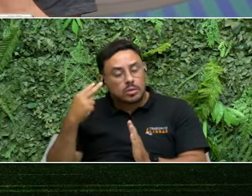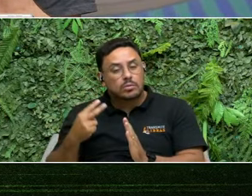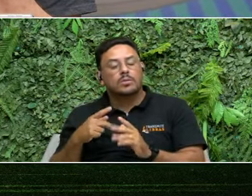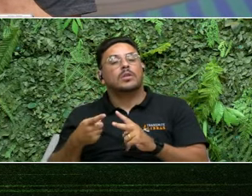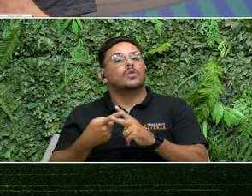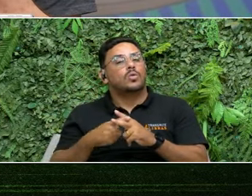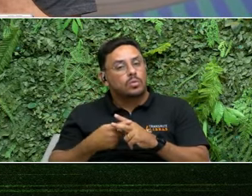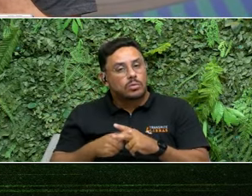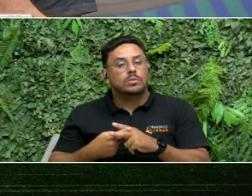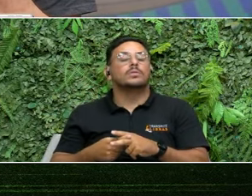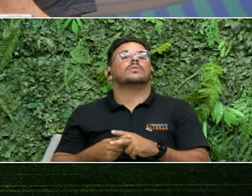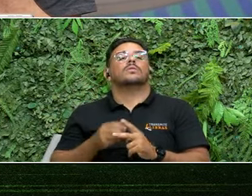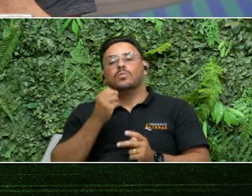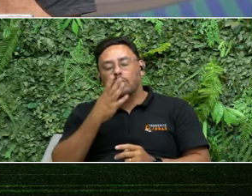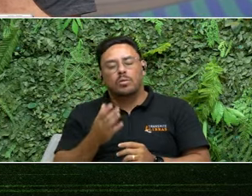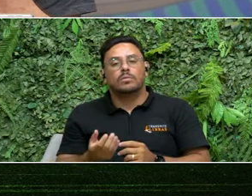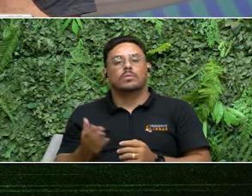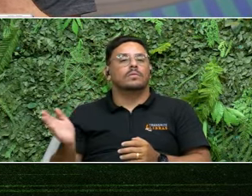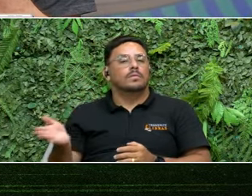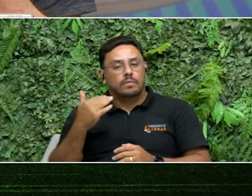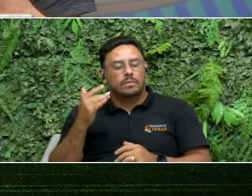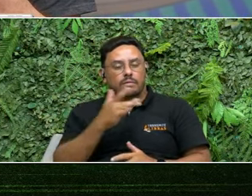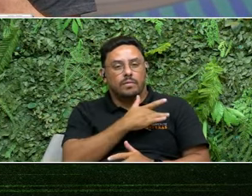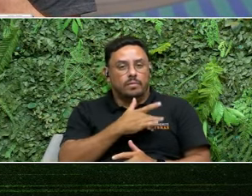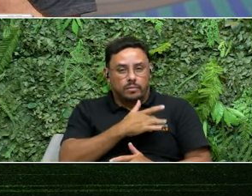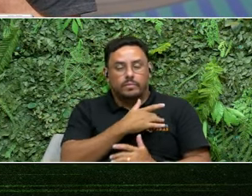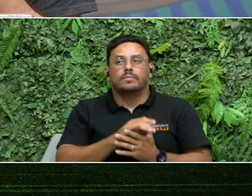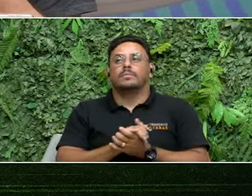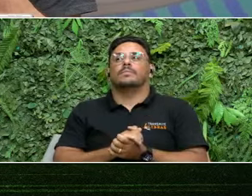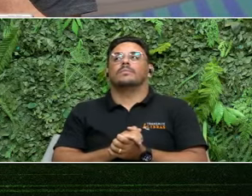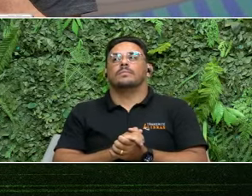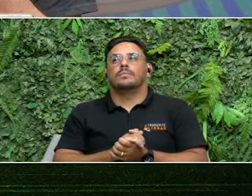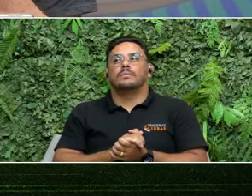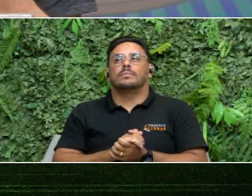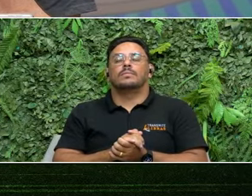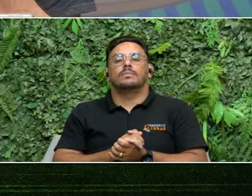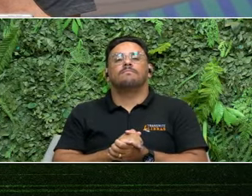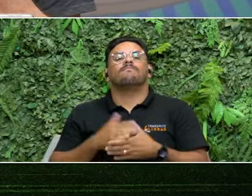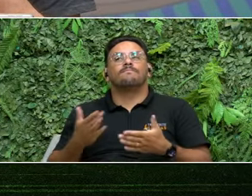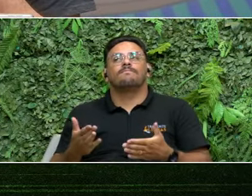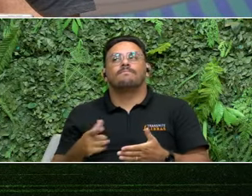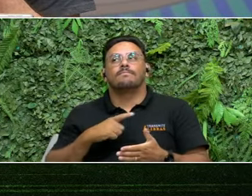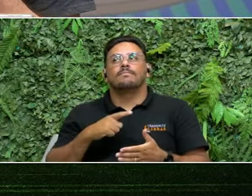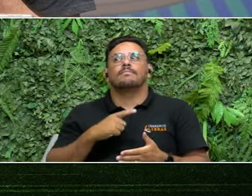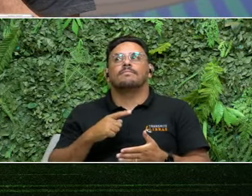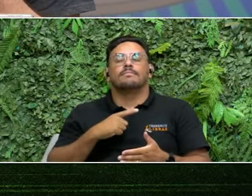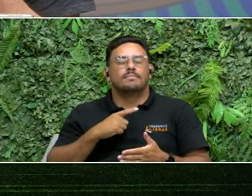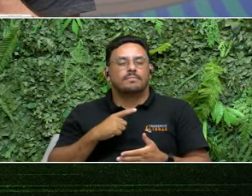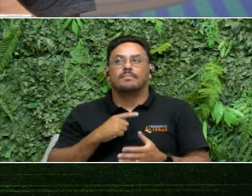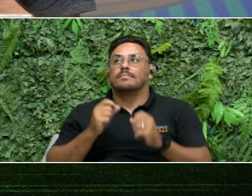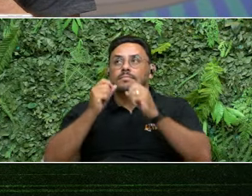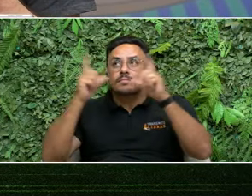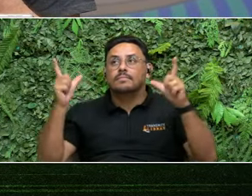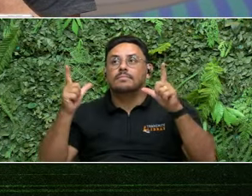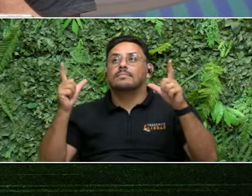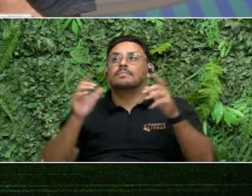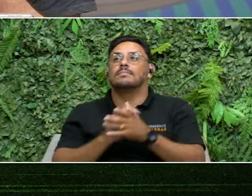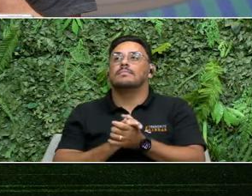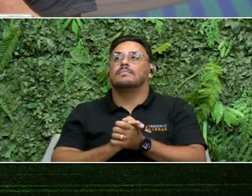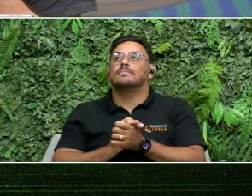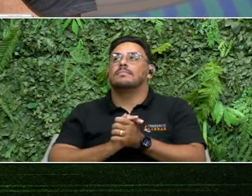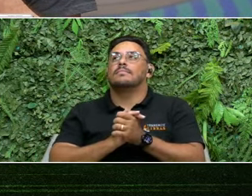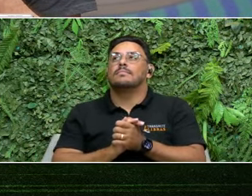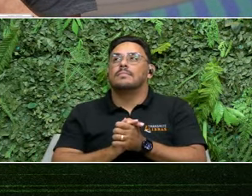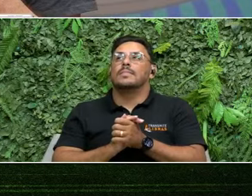consertou foi craque vamos Cruzeiro é isso Você acha que ele acordou cabido no segundo tempo